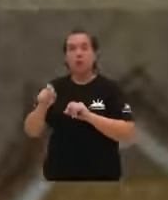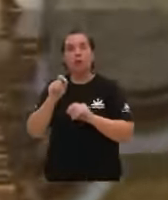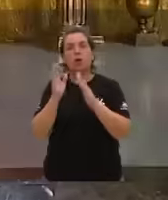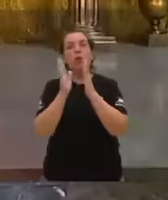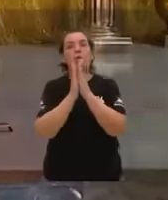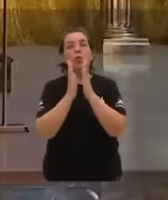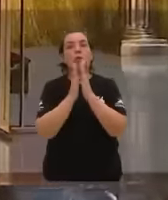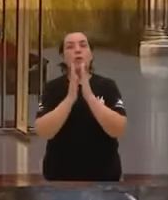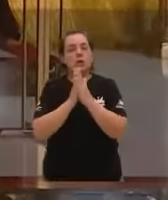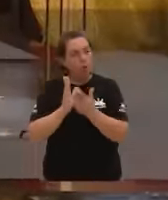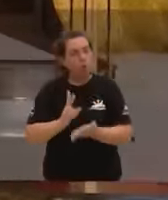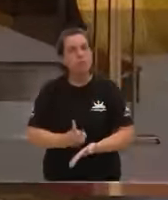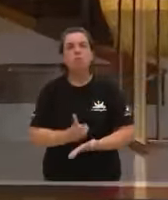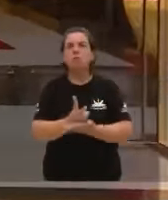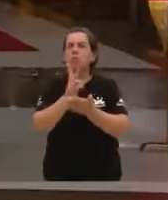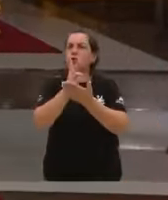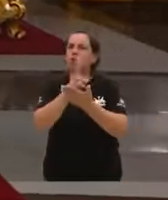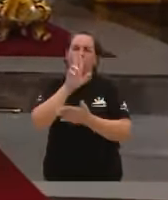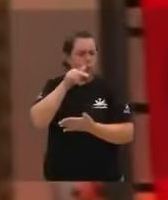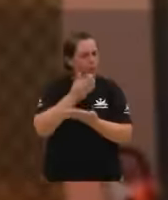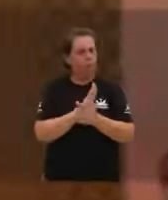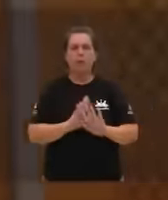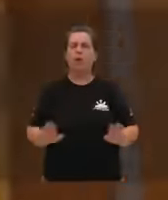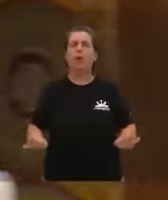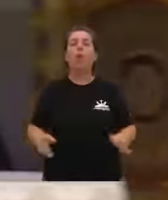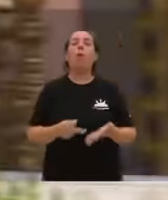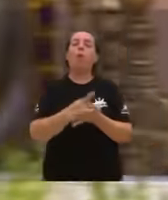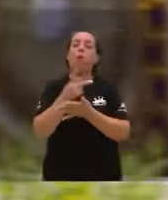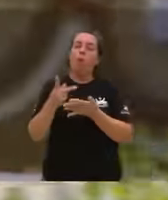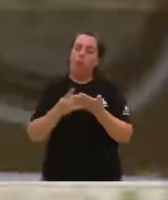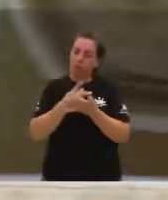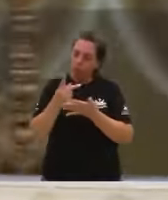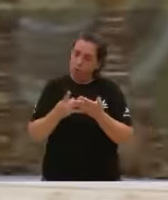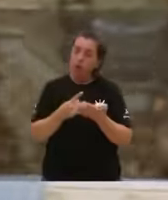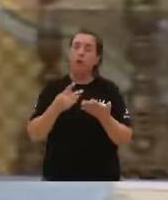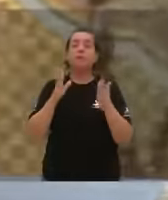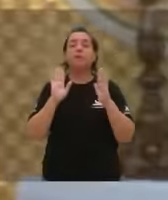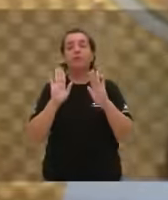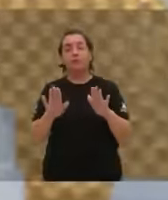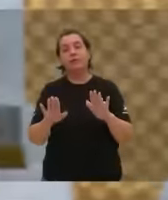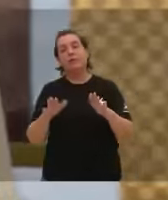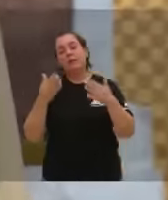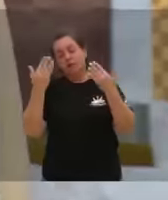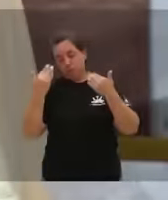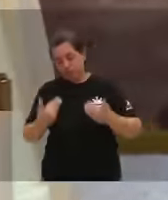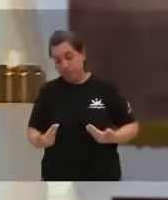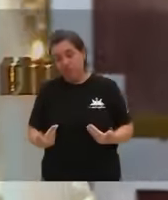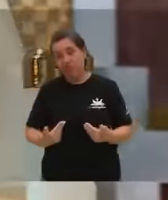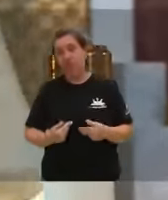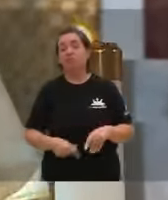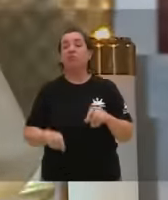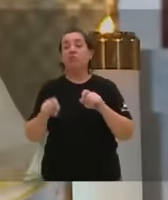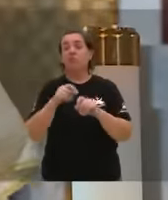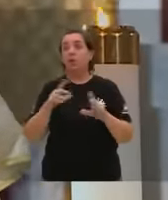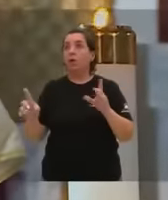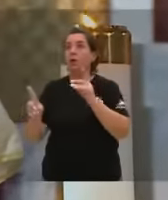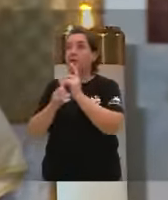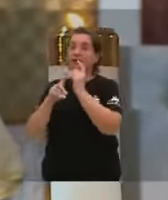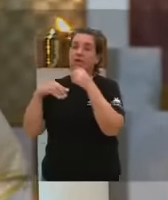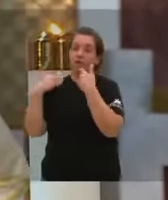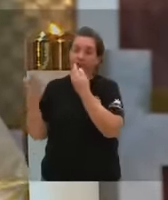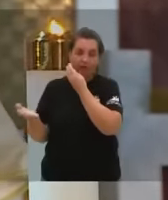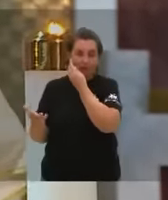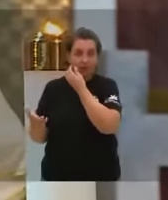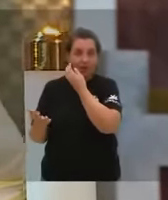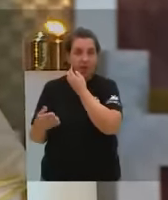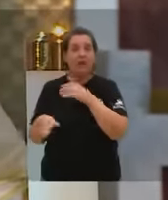oração contínua. Buscar é fruto de quem eu sei o que vou encontrar. E